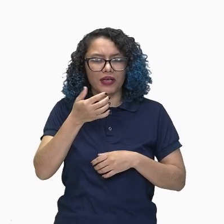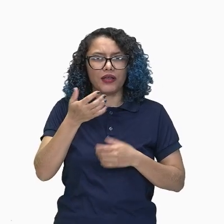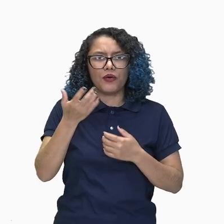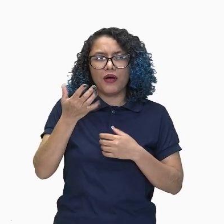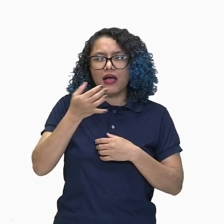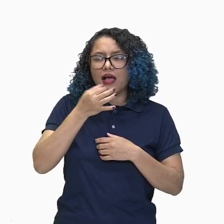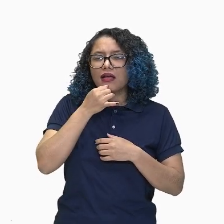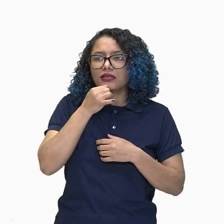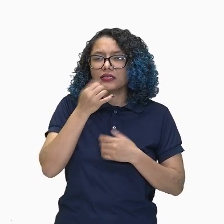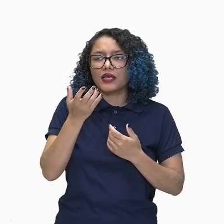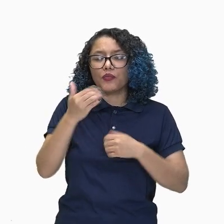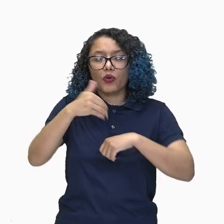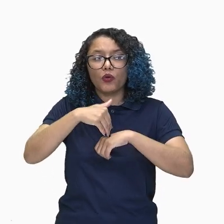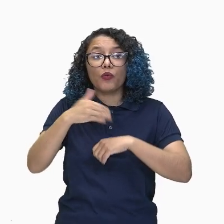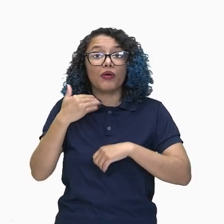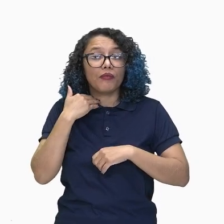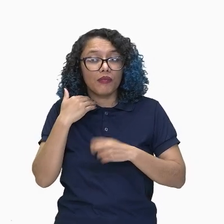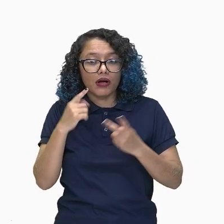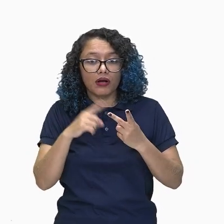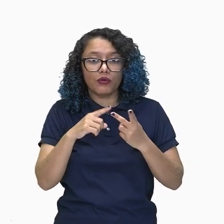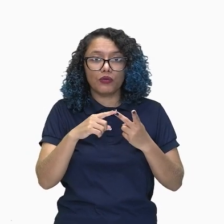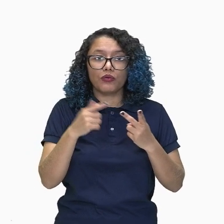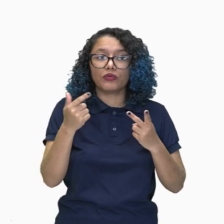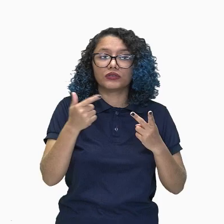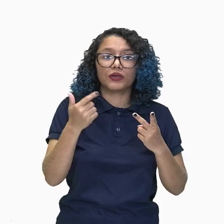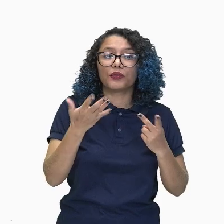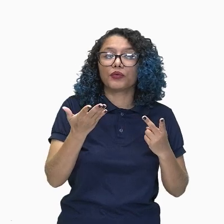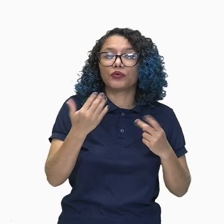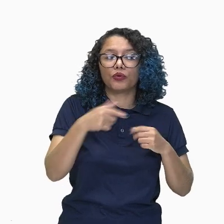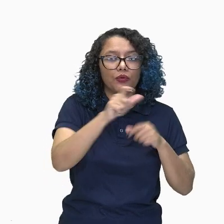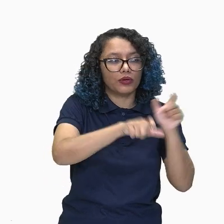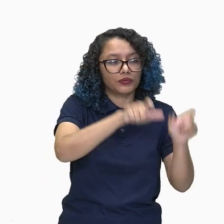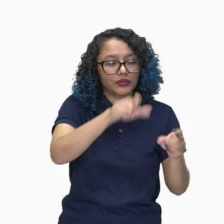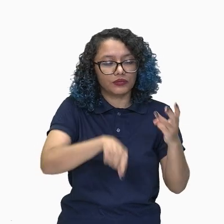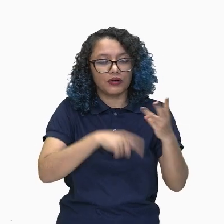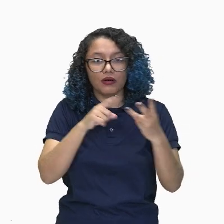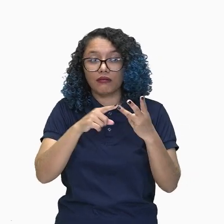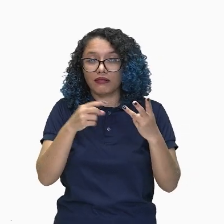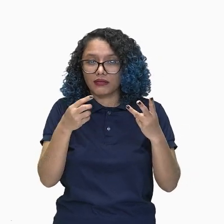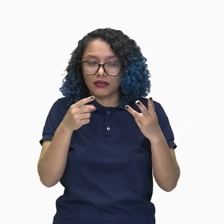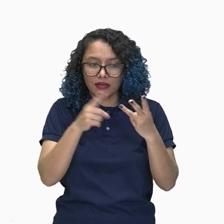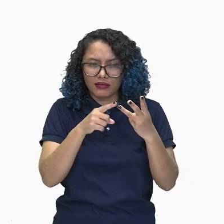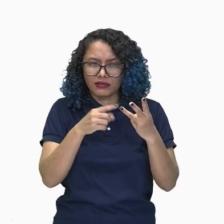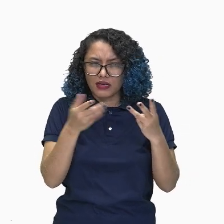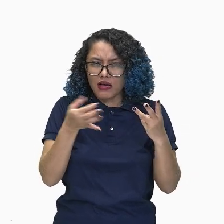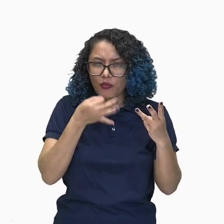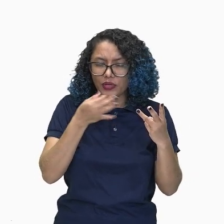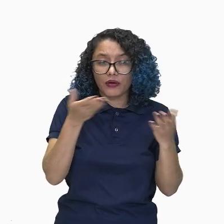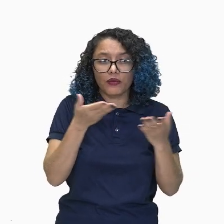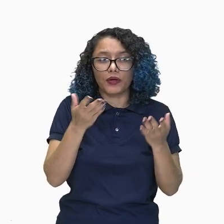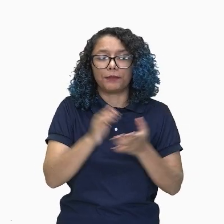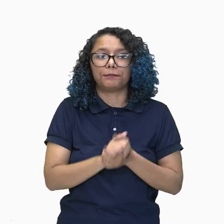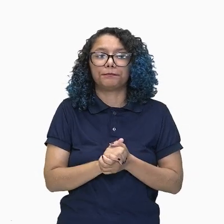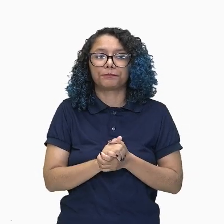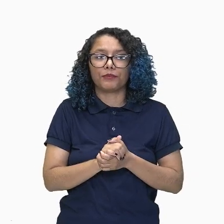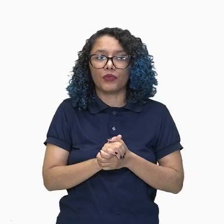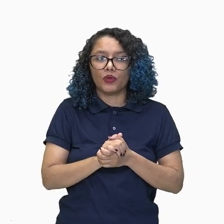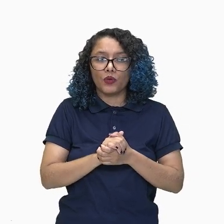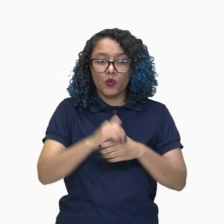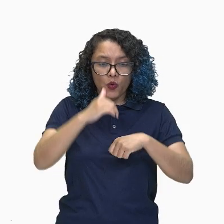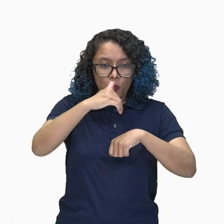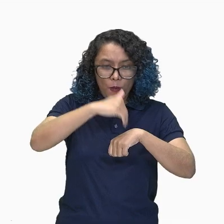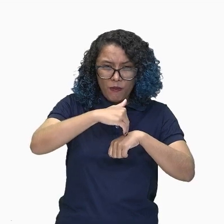dos bancos, no segundo era dos clientes. Agora esse terceiro exemplo de opinião. Não há um